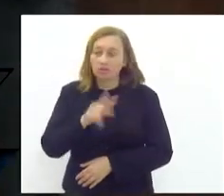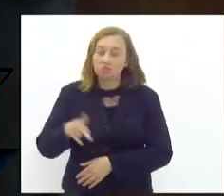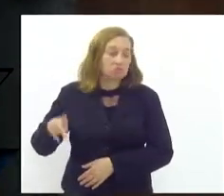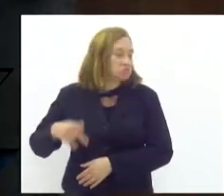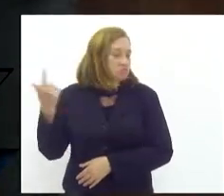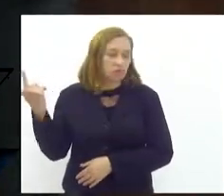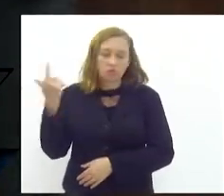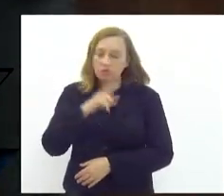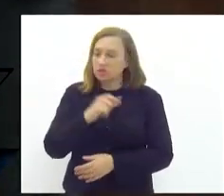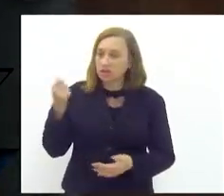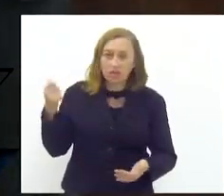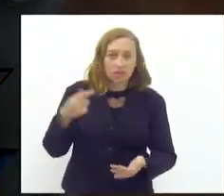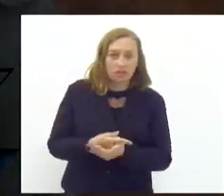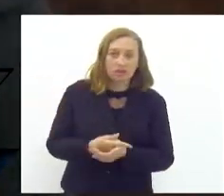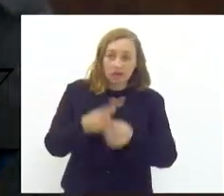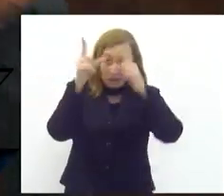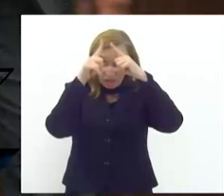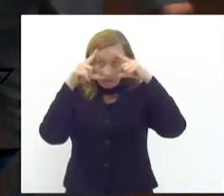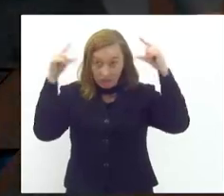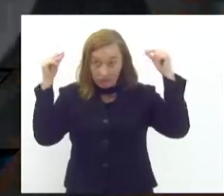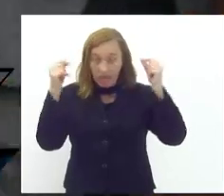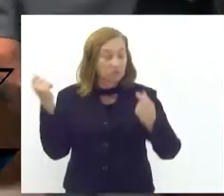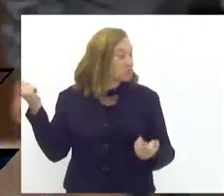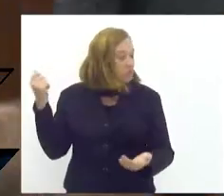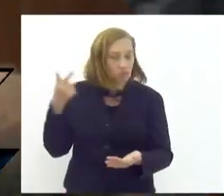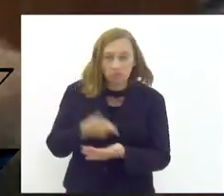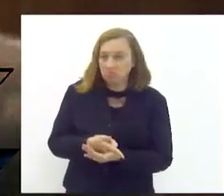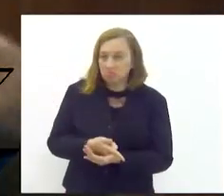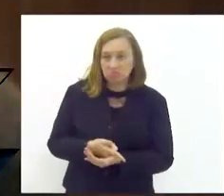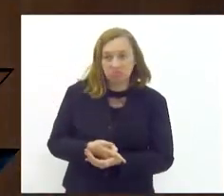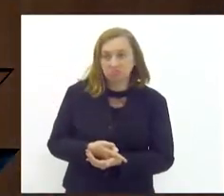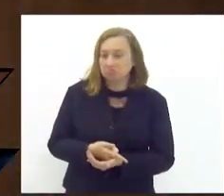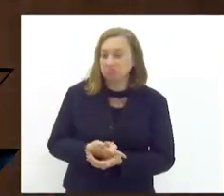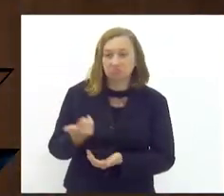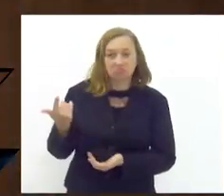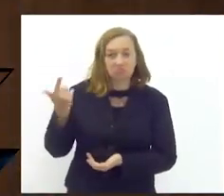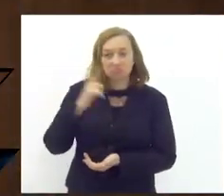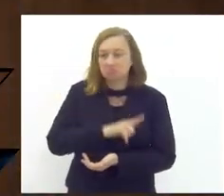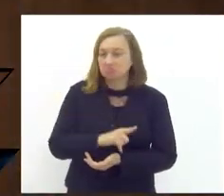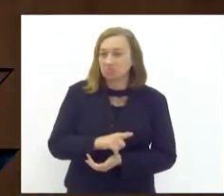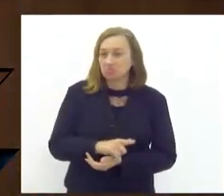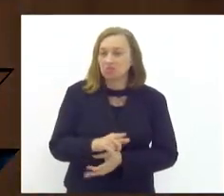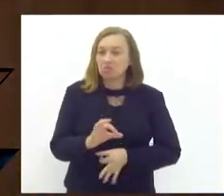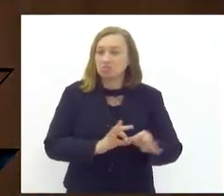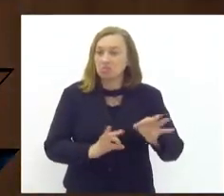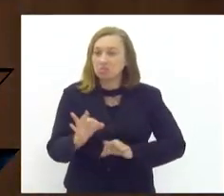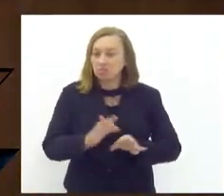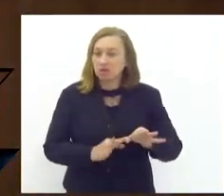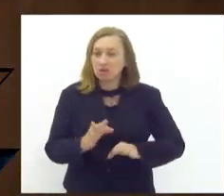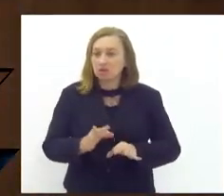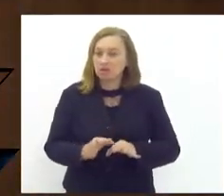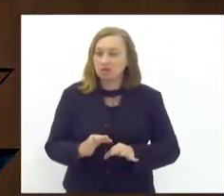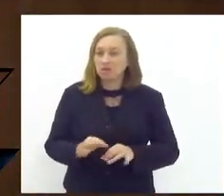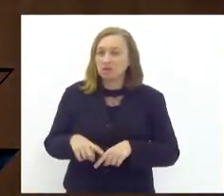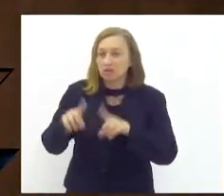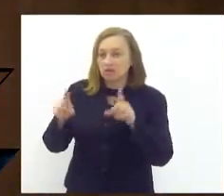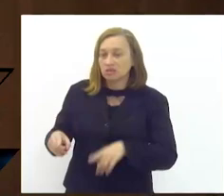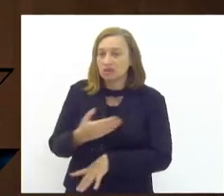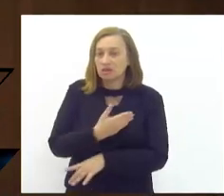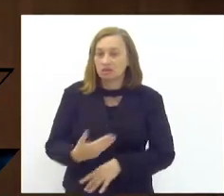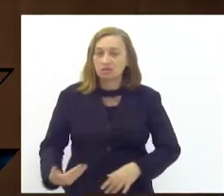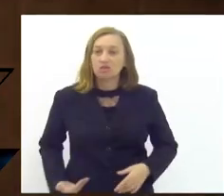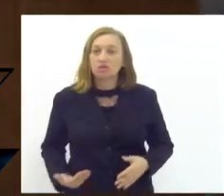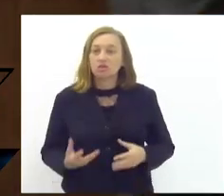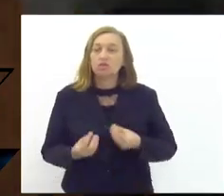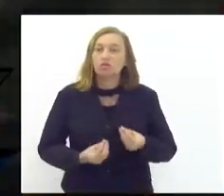pagar piso da enfermagem não consegue manter um plano de cargos e carreiras para a maioria dos Servidores criará